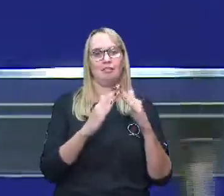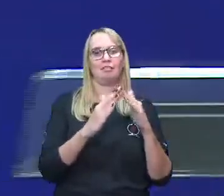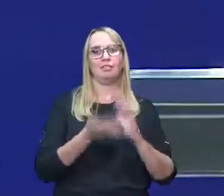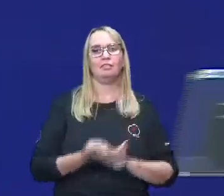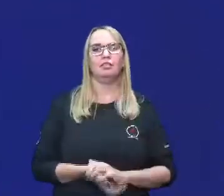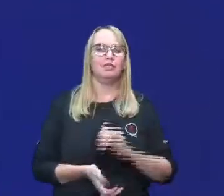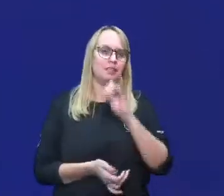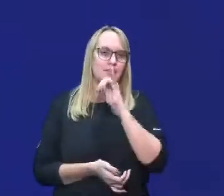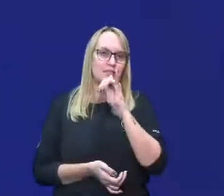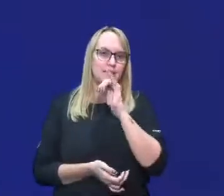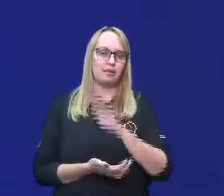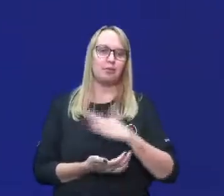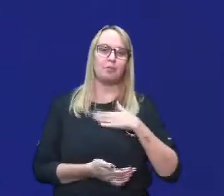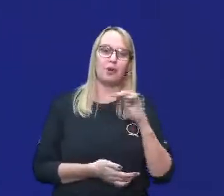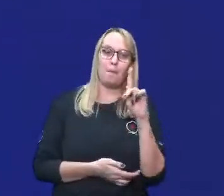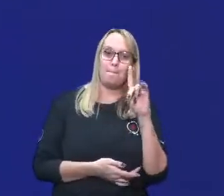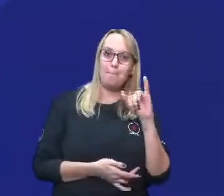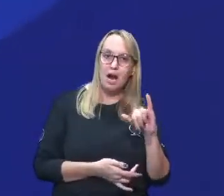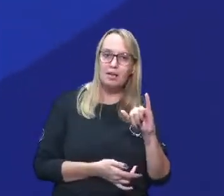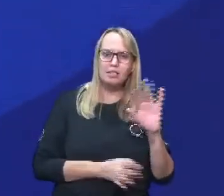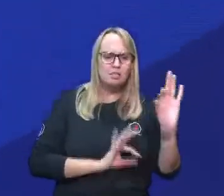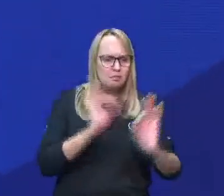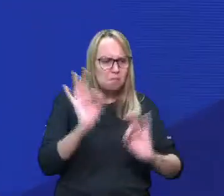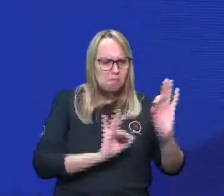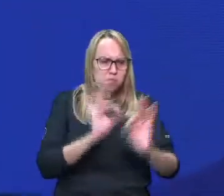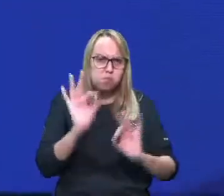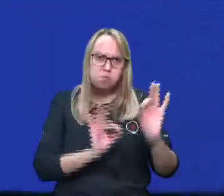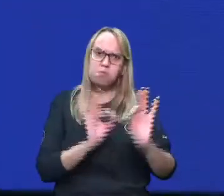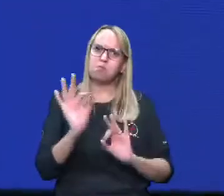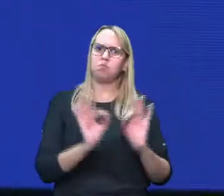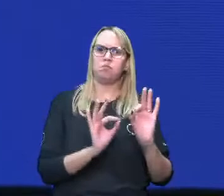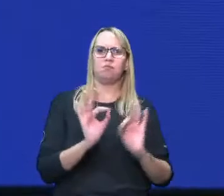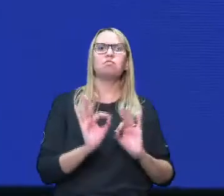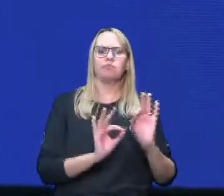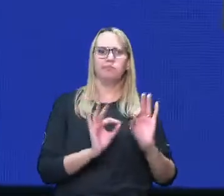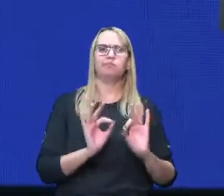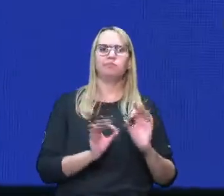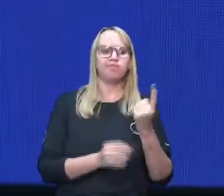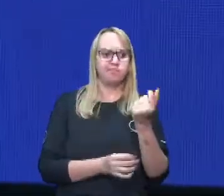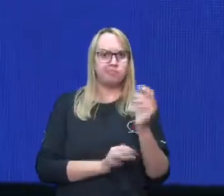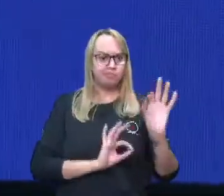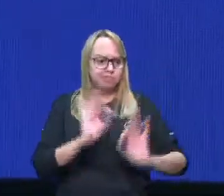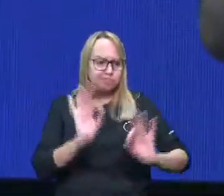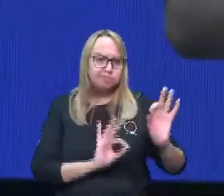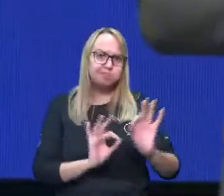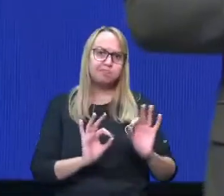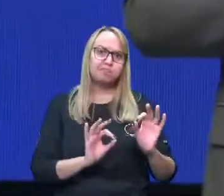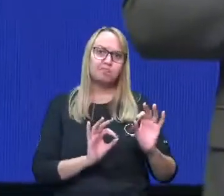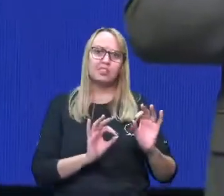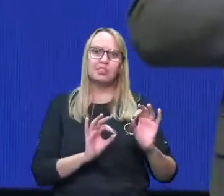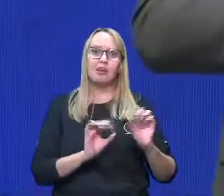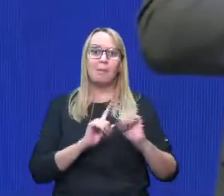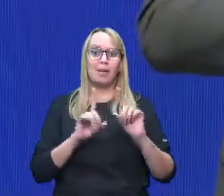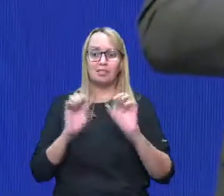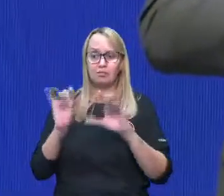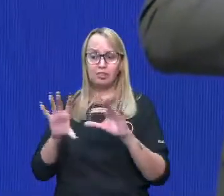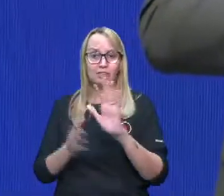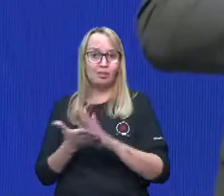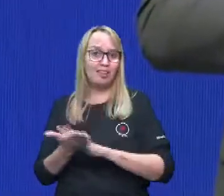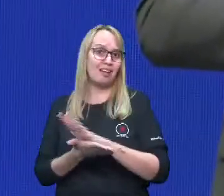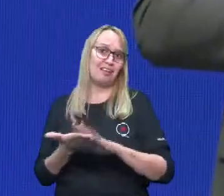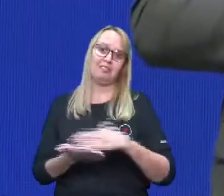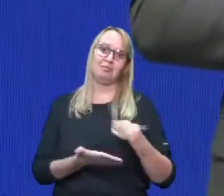Por exemplo, o meu pai era muito organizado, é até hoje, muito organizado financeiramente, mas ele não ensinou isso para nós, os